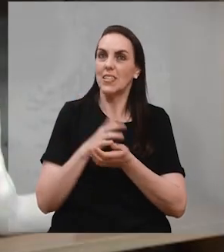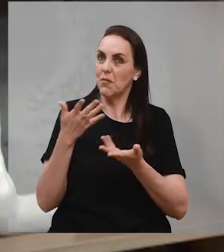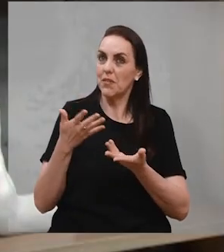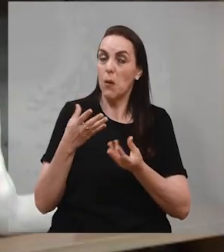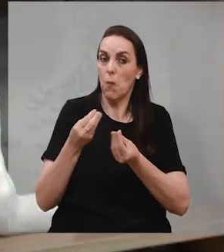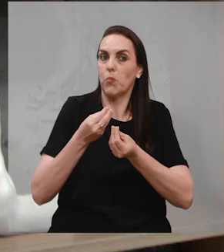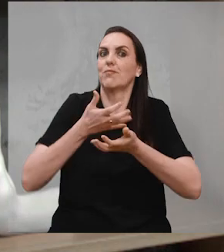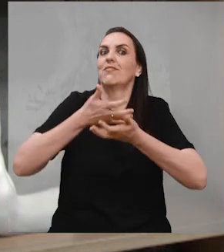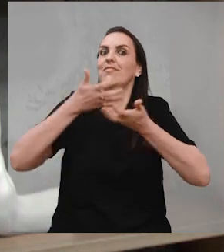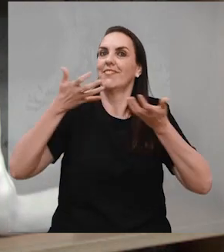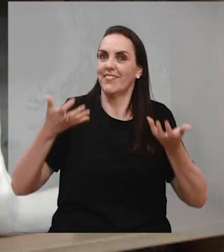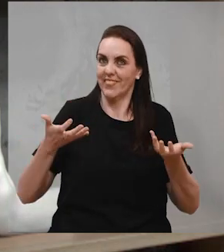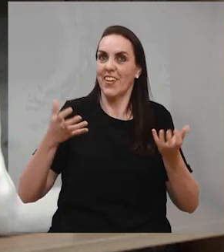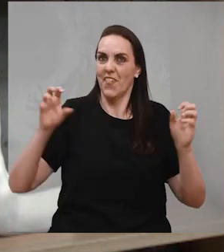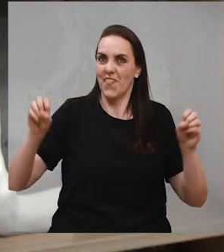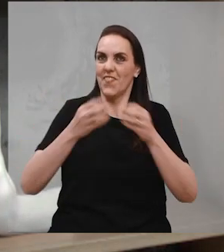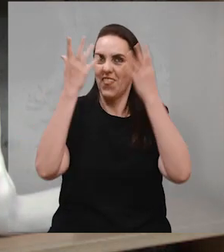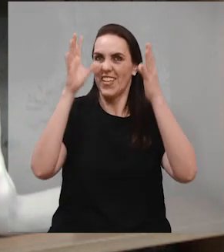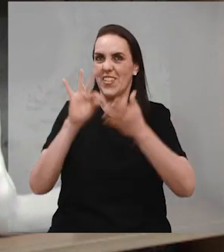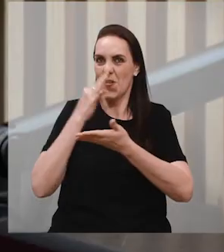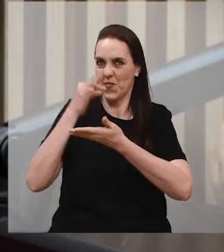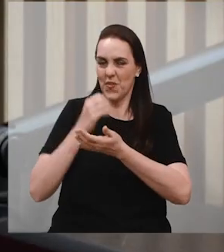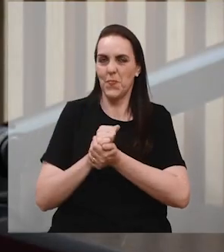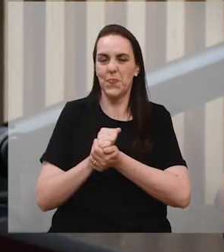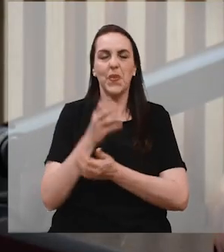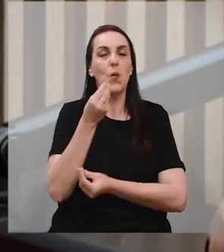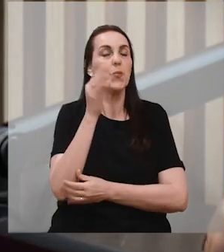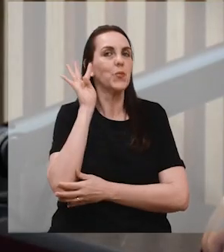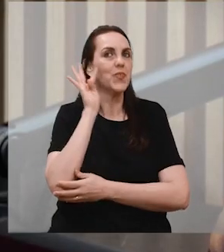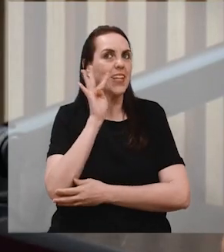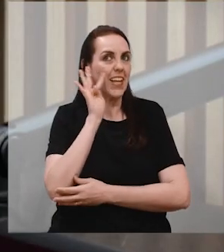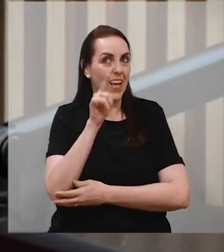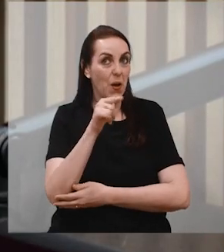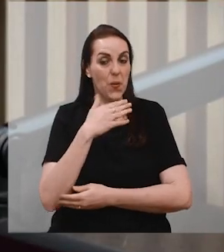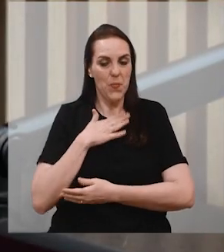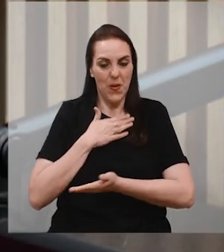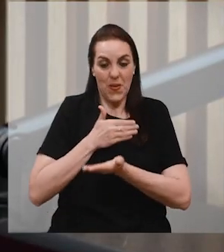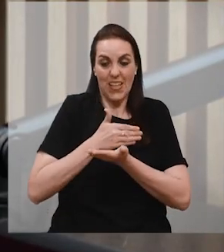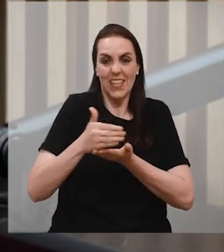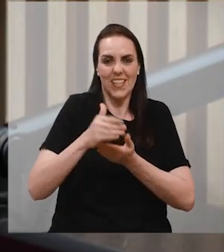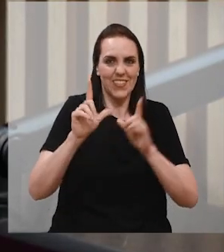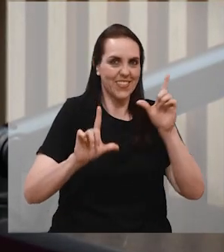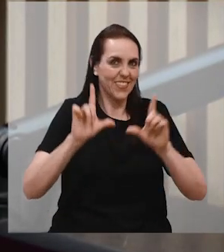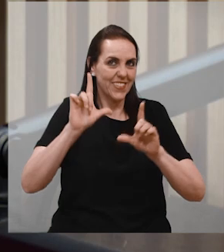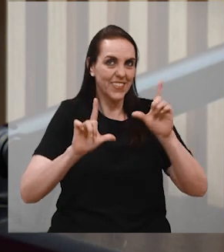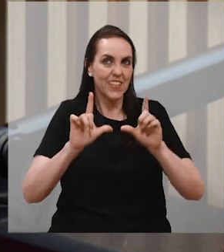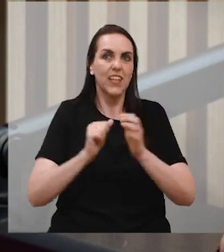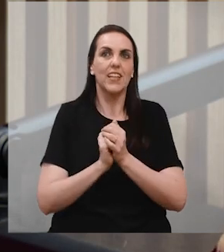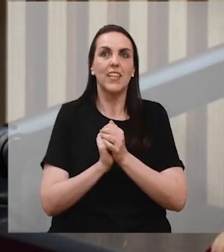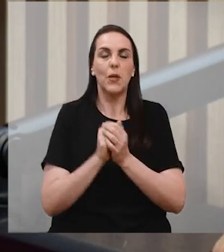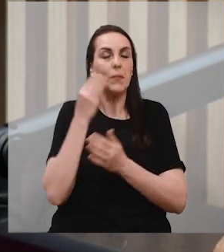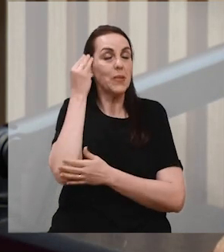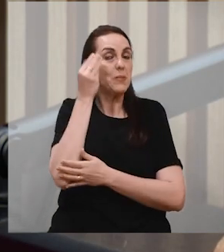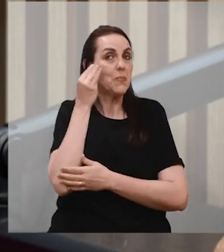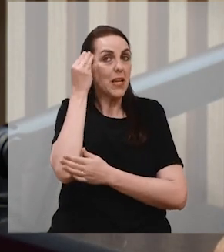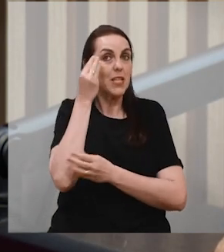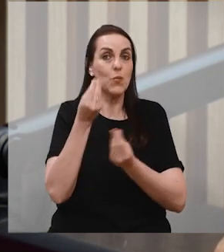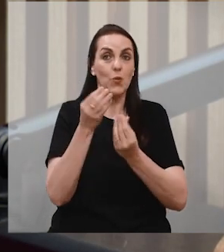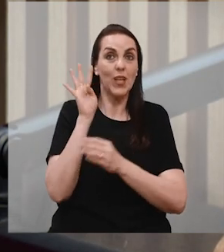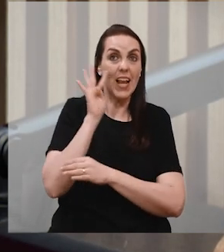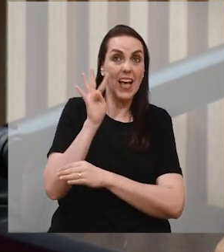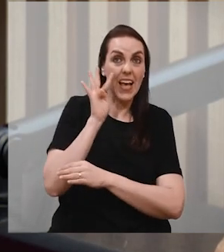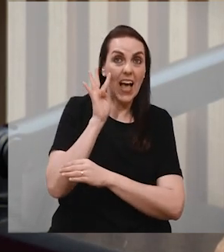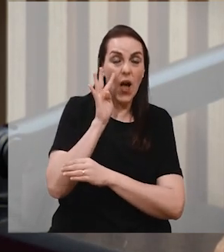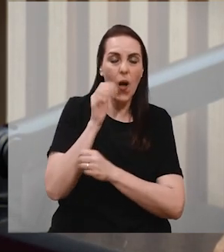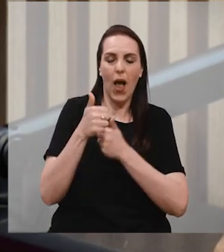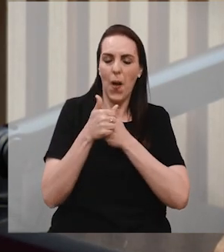com essa produção tão grande que foi a Festa da Uva. Foi muito bacana, foi o meu início na TV, então foi uma experiência muito